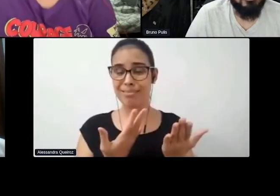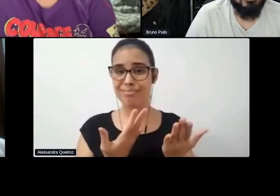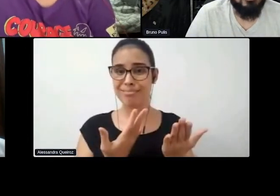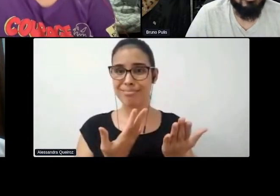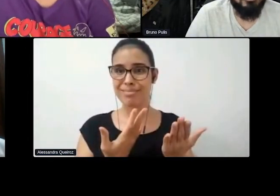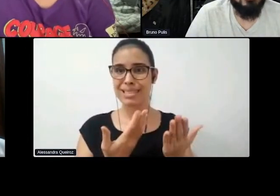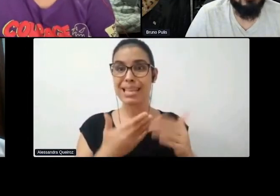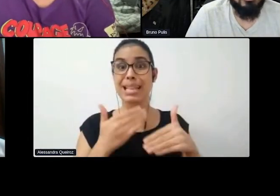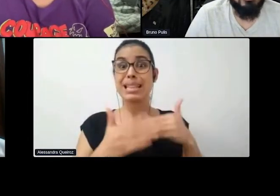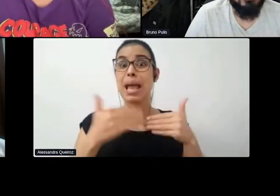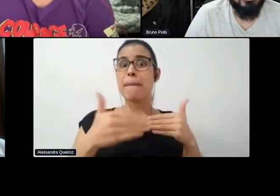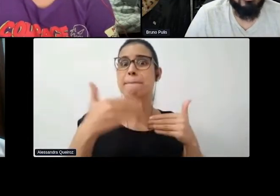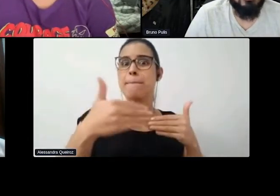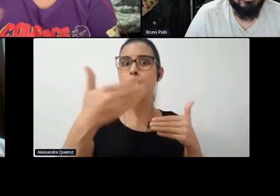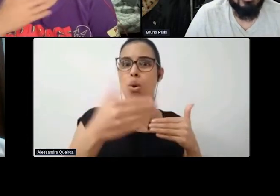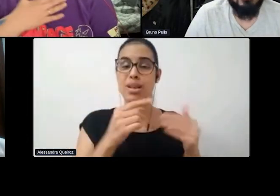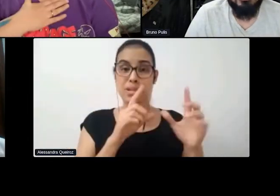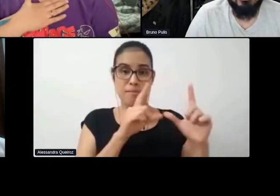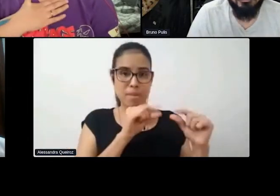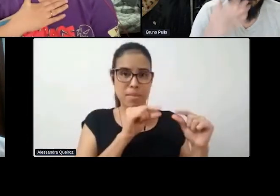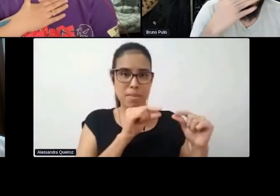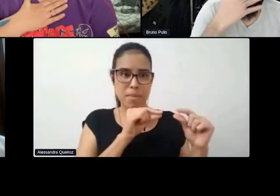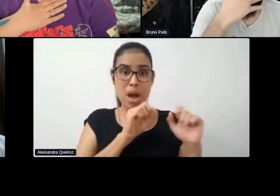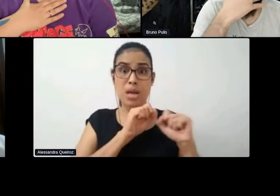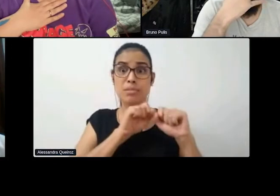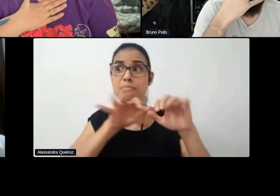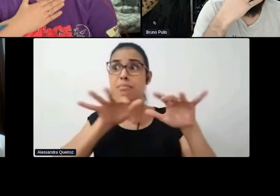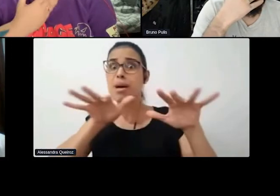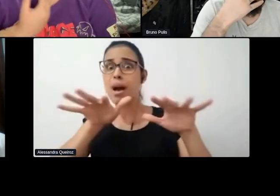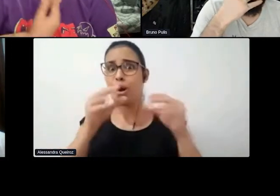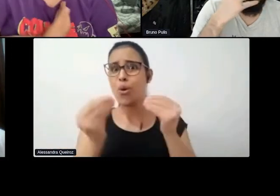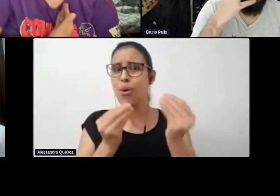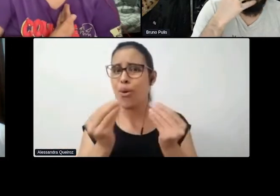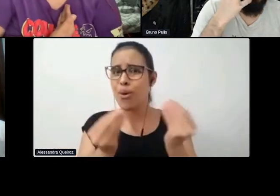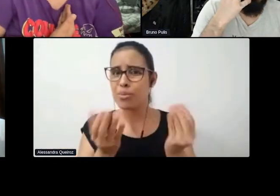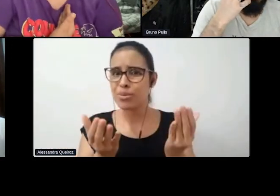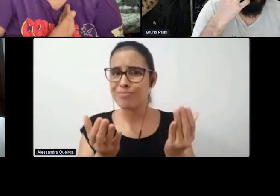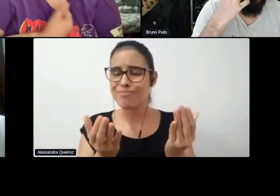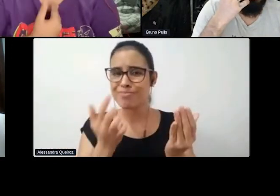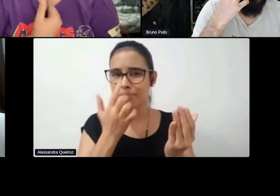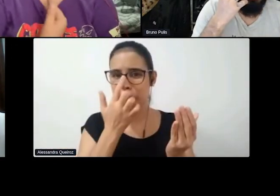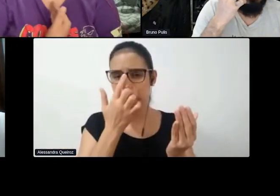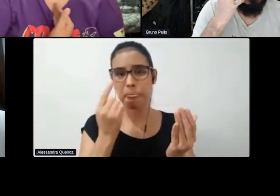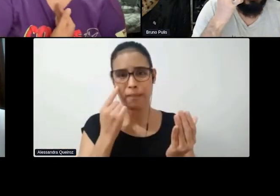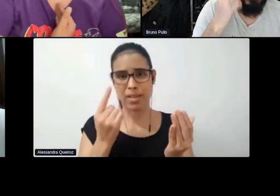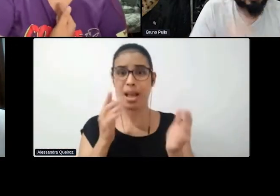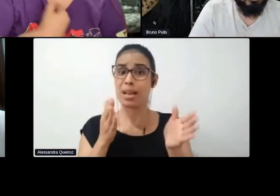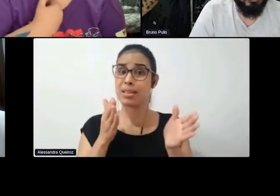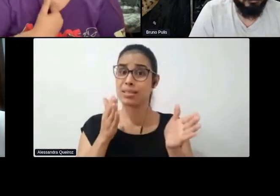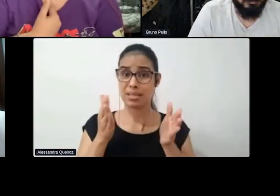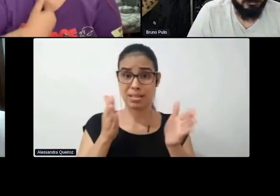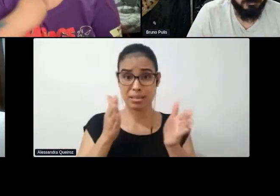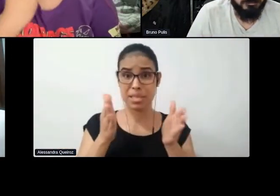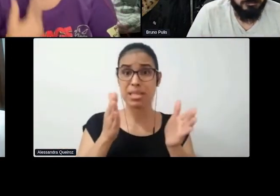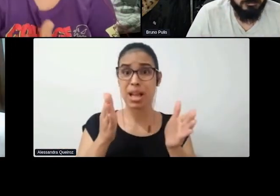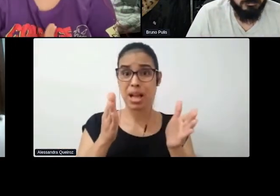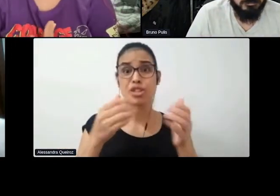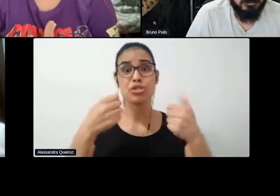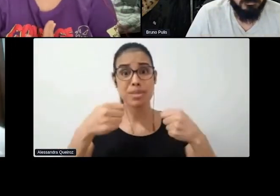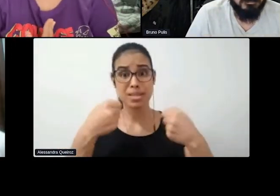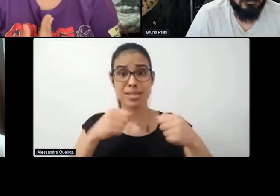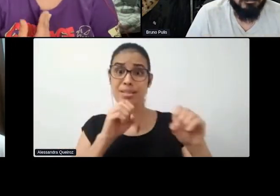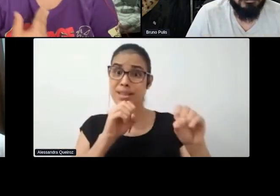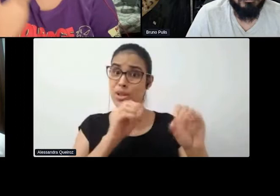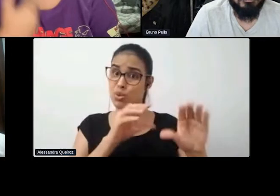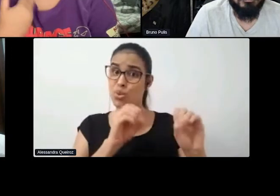em diante. Então, querendo ou não, acessibilidade, por um outro lado, a gente tem que educar, mas as pessoas